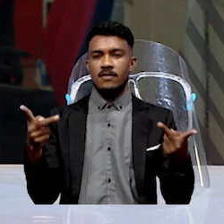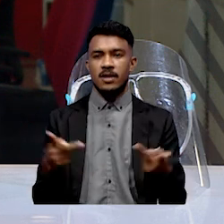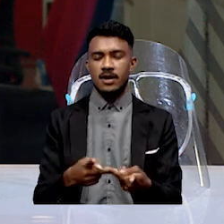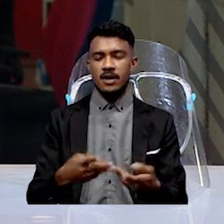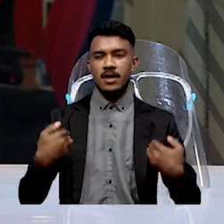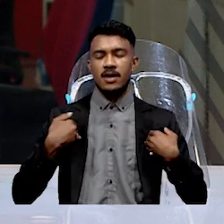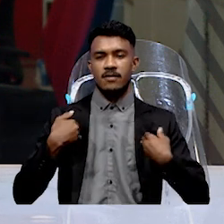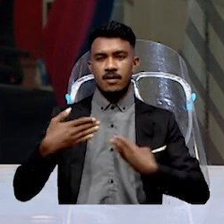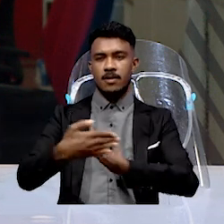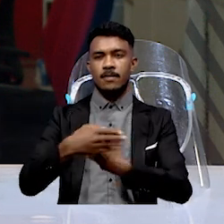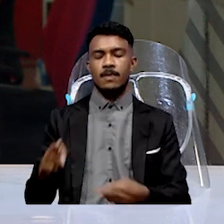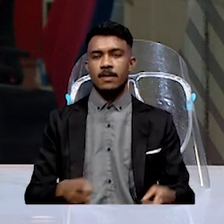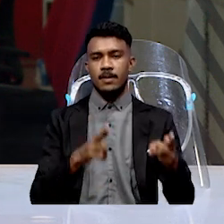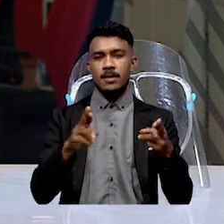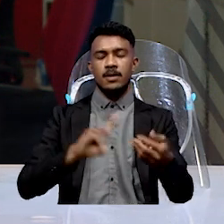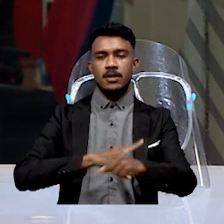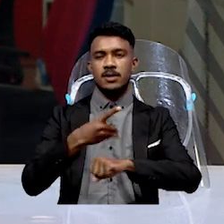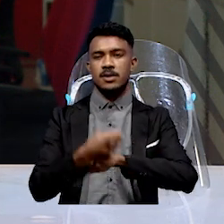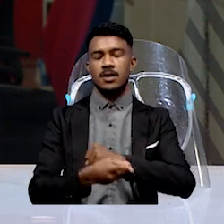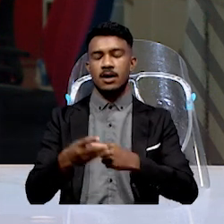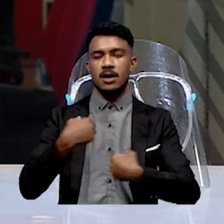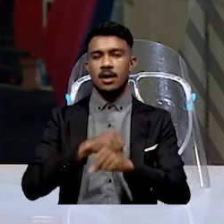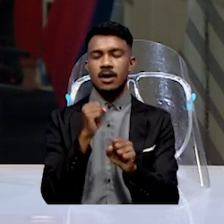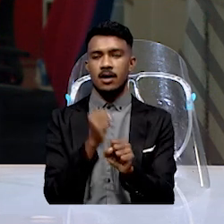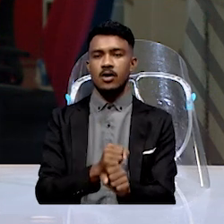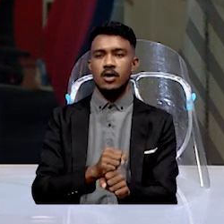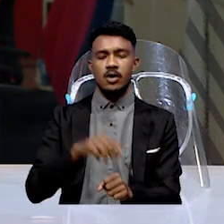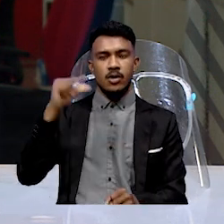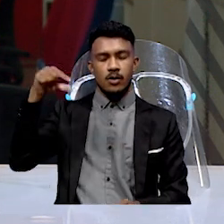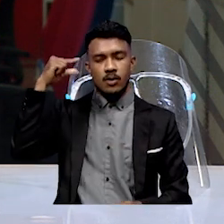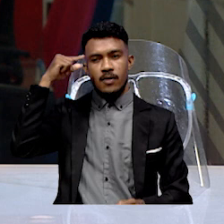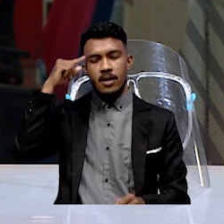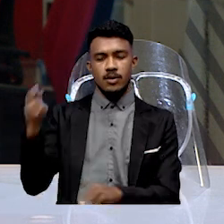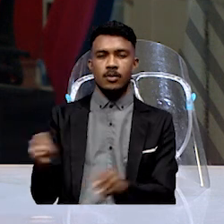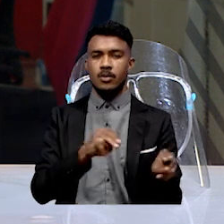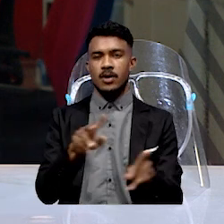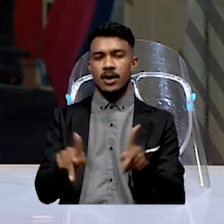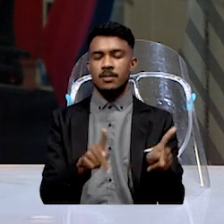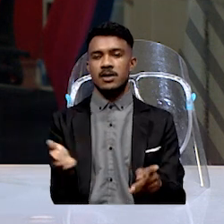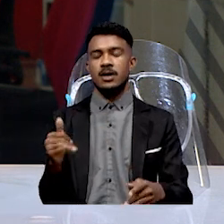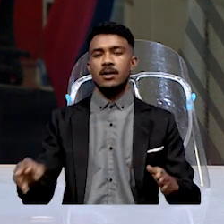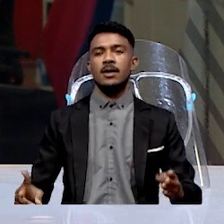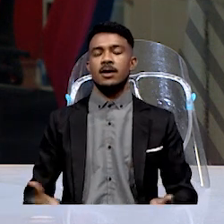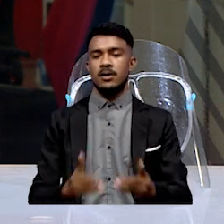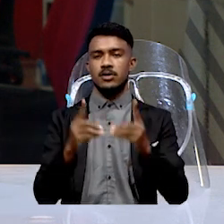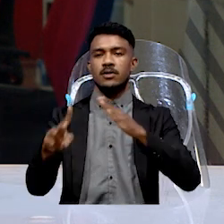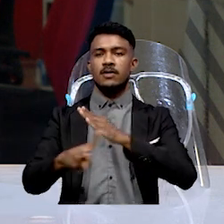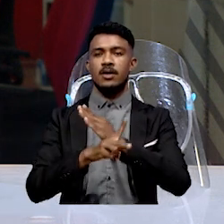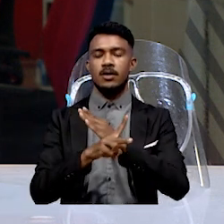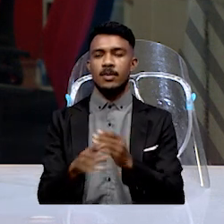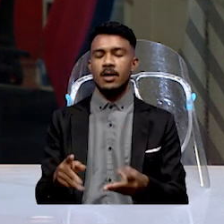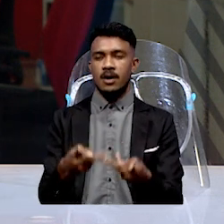nining. Desastre ne obriga governo a tumuda urgente comunidade afetado sira, temporariamente ba Fating nebe seguro